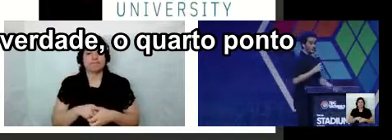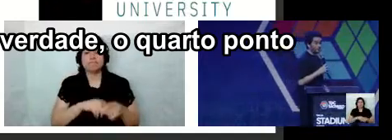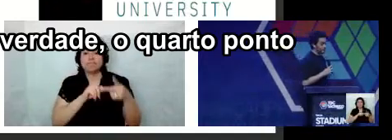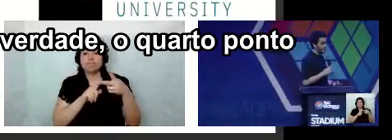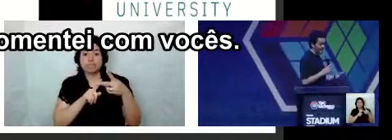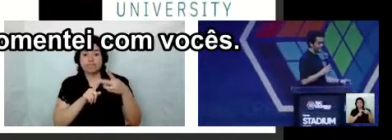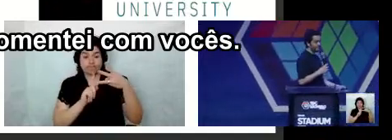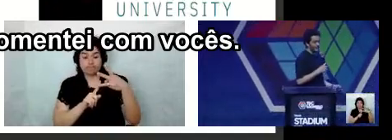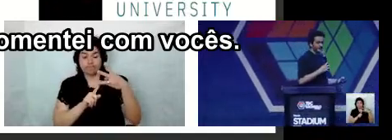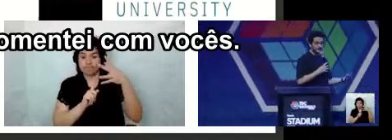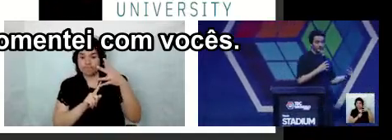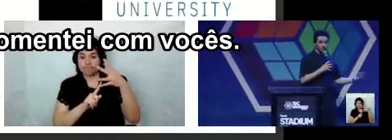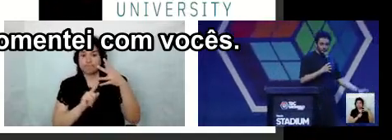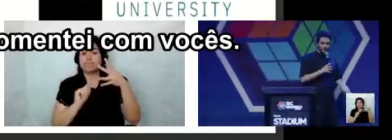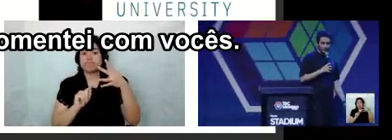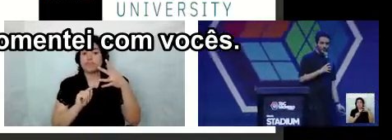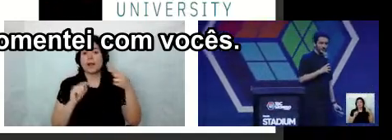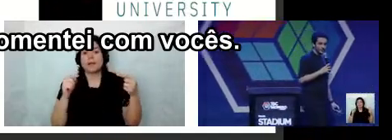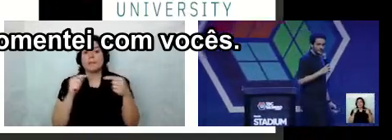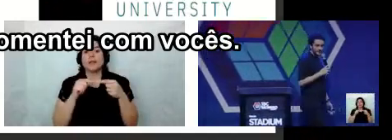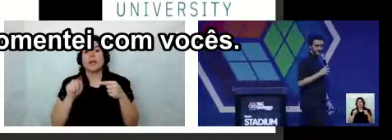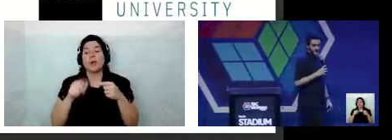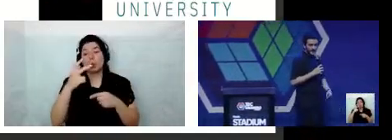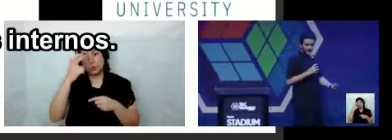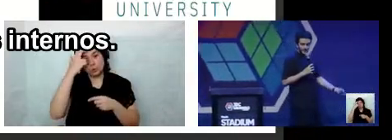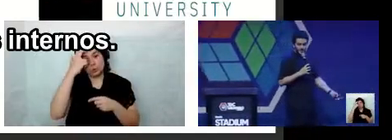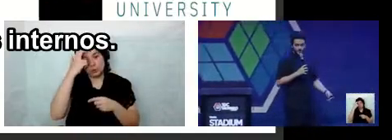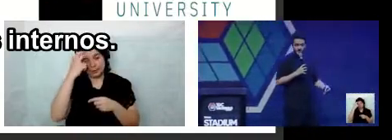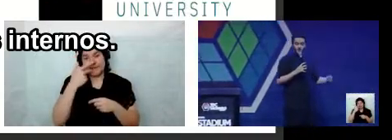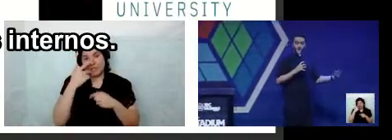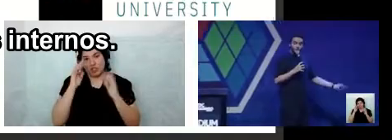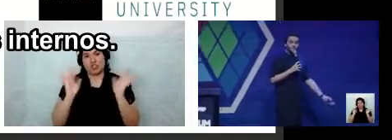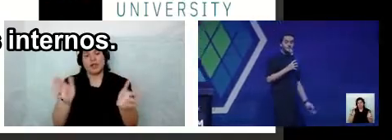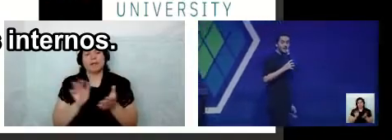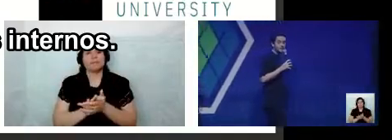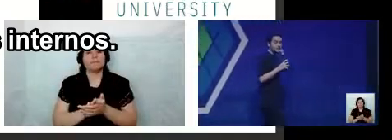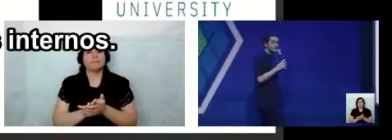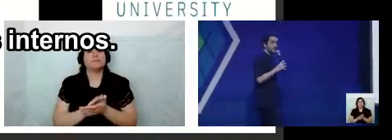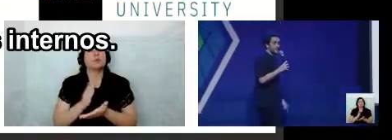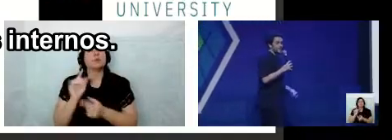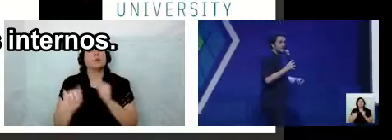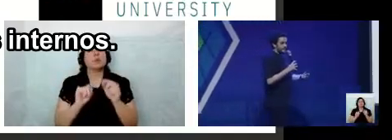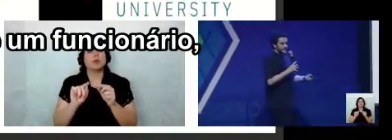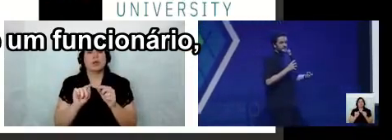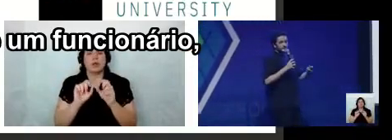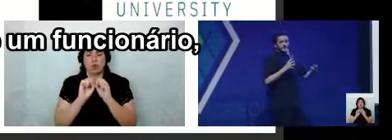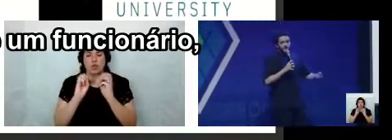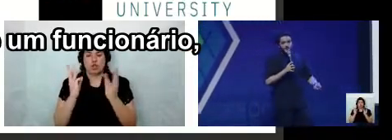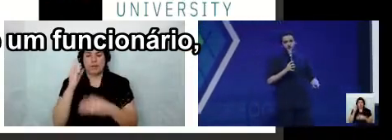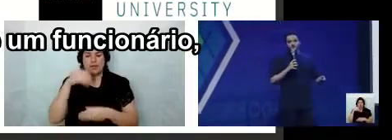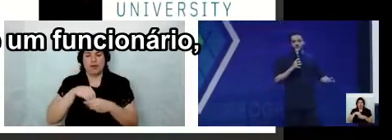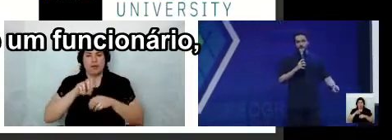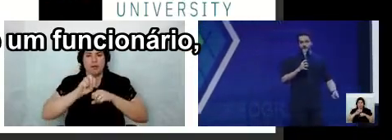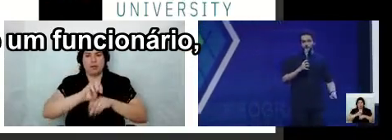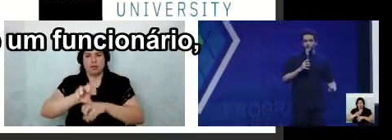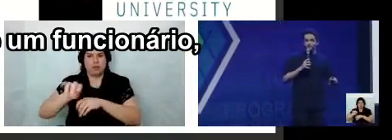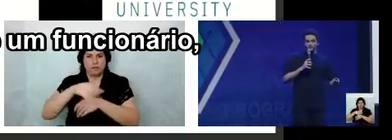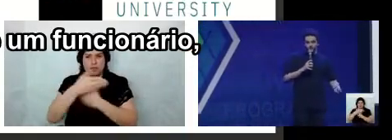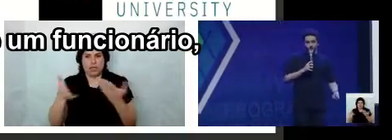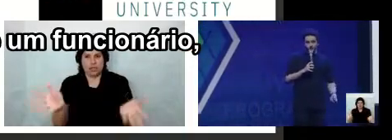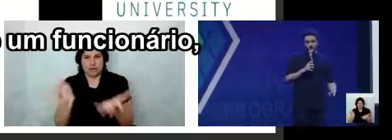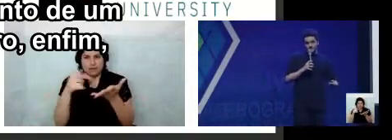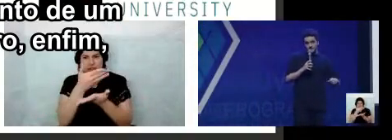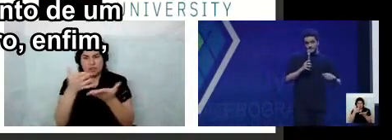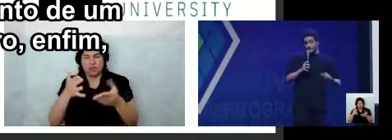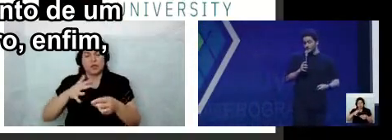O quarto ponto passam pela questão da cultura que eu comentei com vocês. Então, inicialmente, workshops internos. Você incentivar o desenvolvimento de